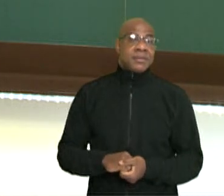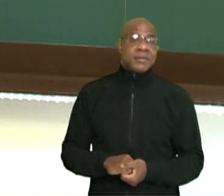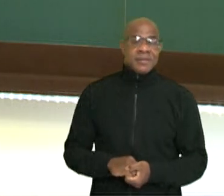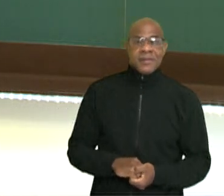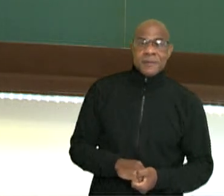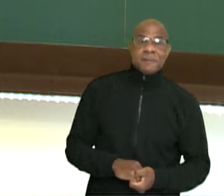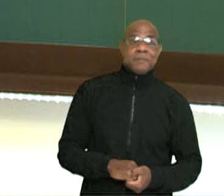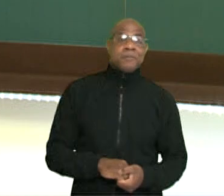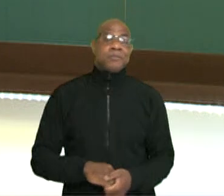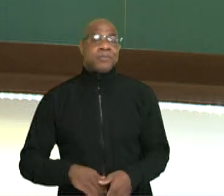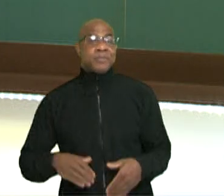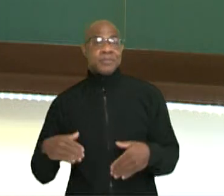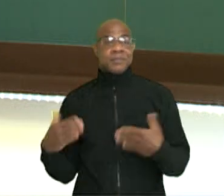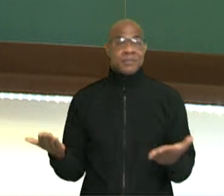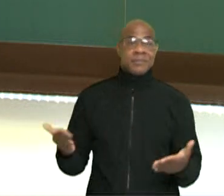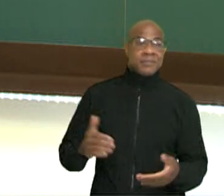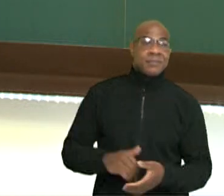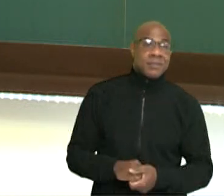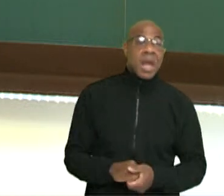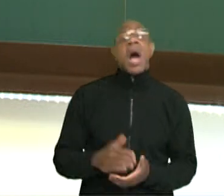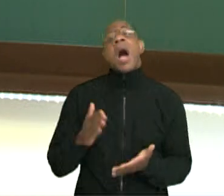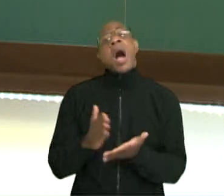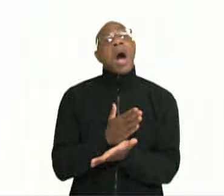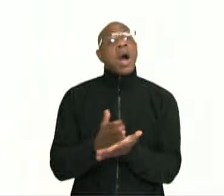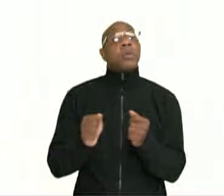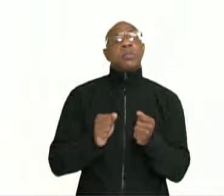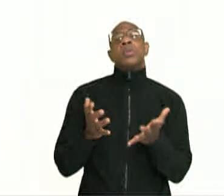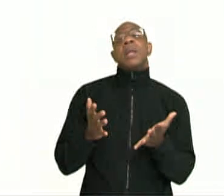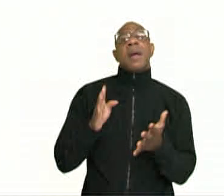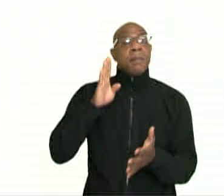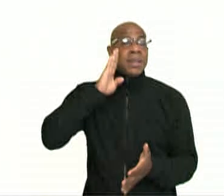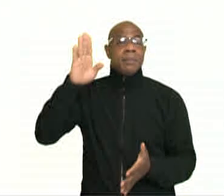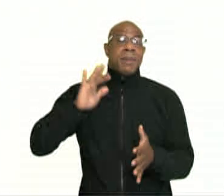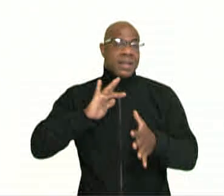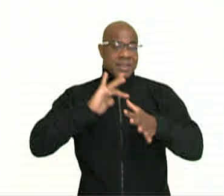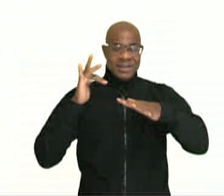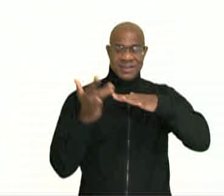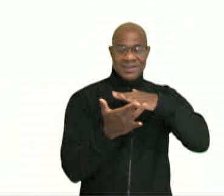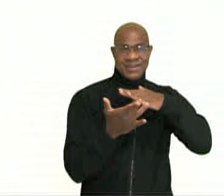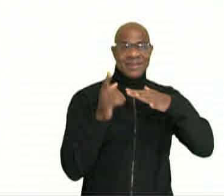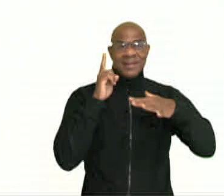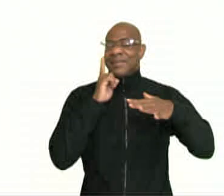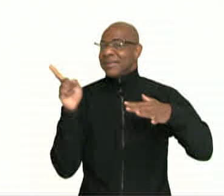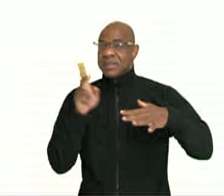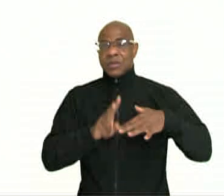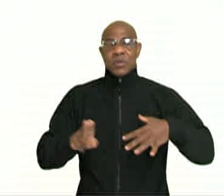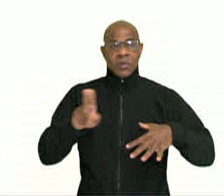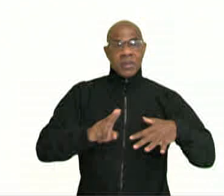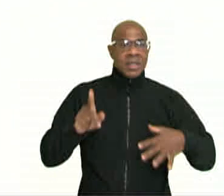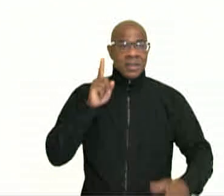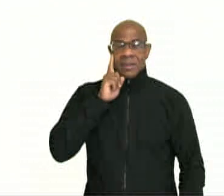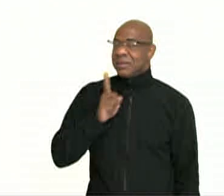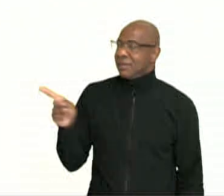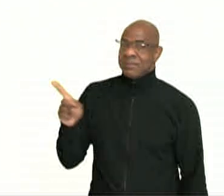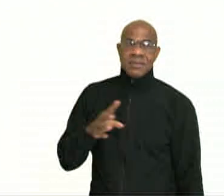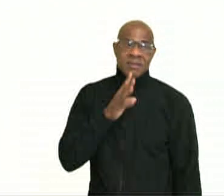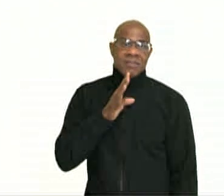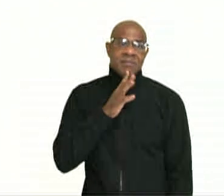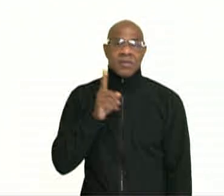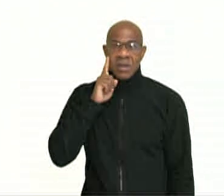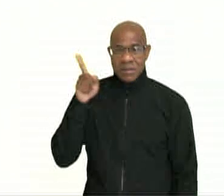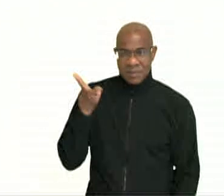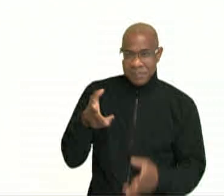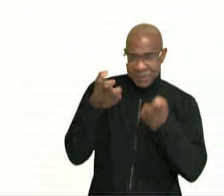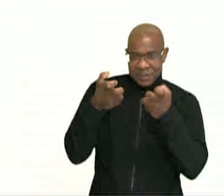na iconografia algumas das principais redes usadas por nós. Você deve identificar algumas,